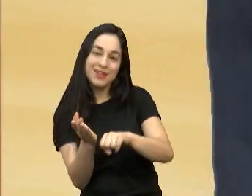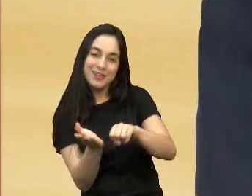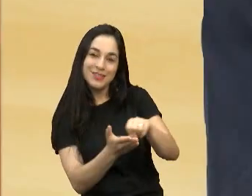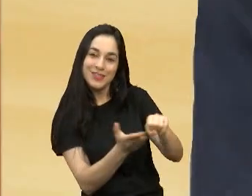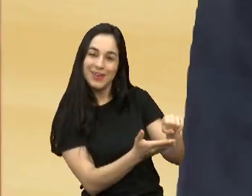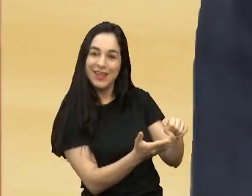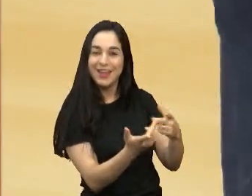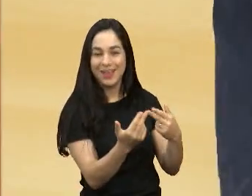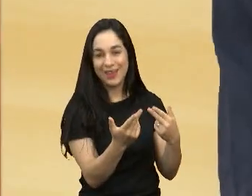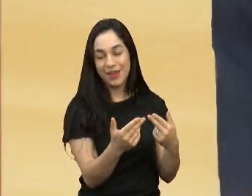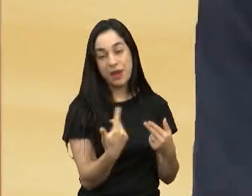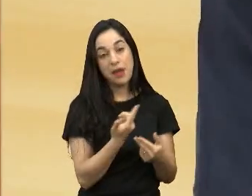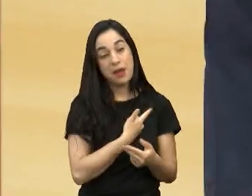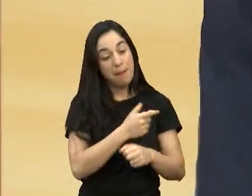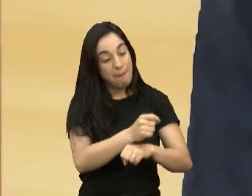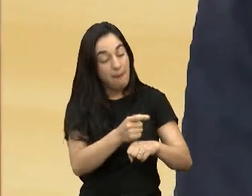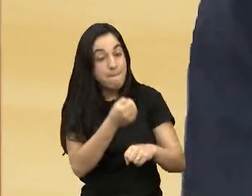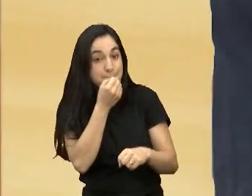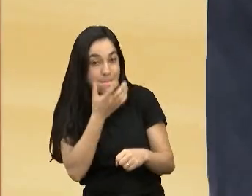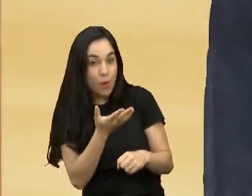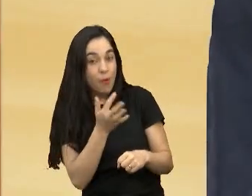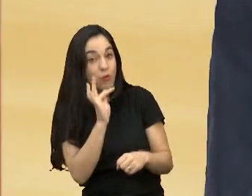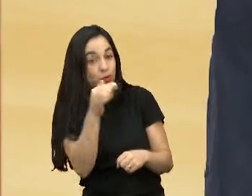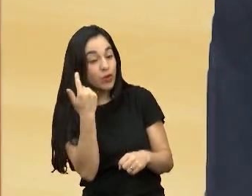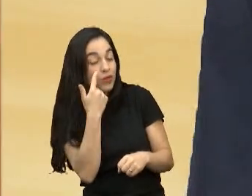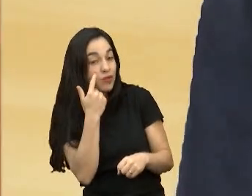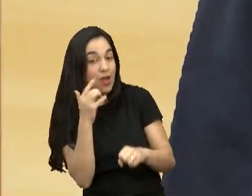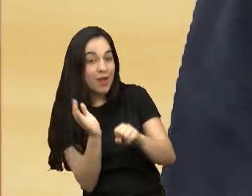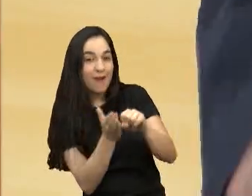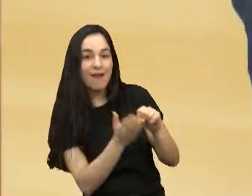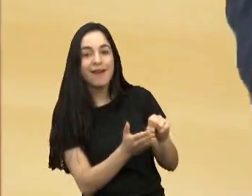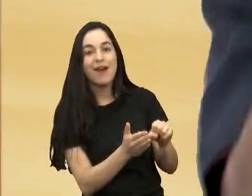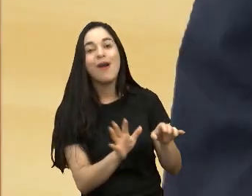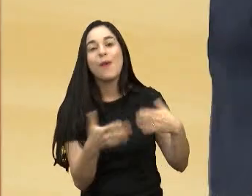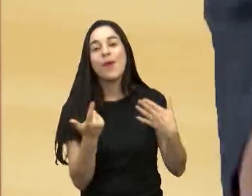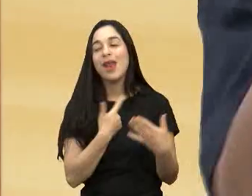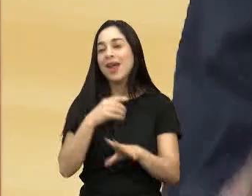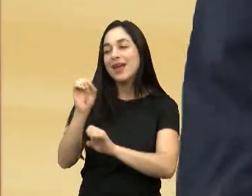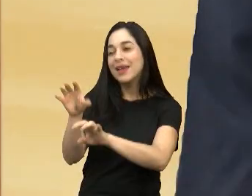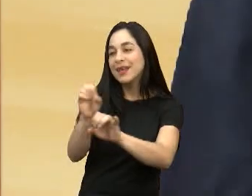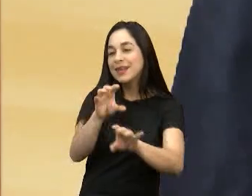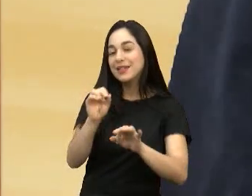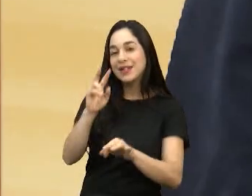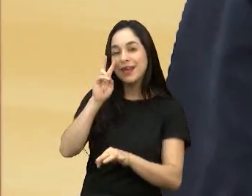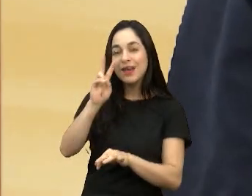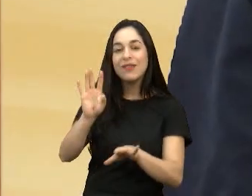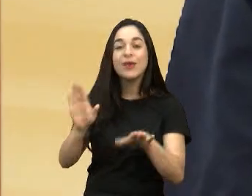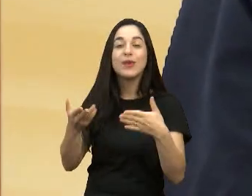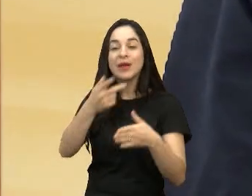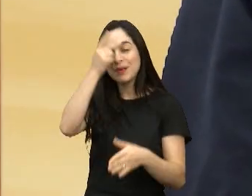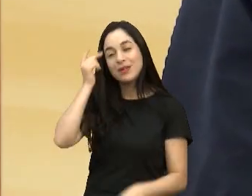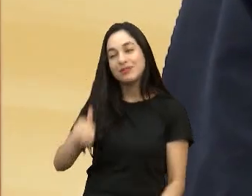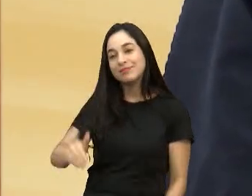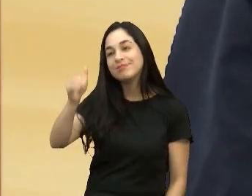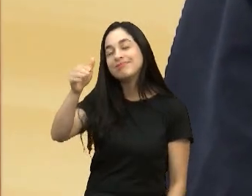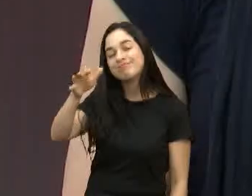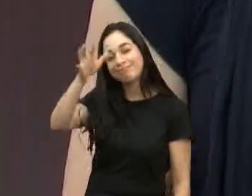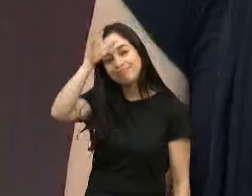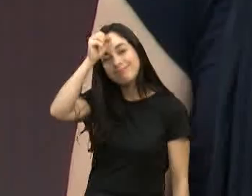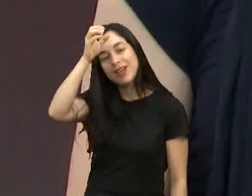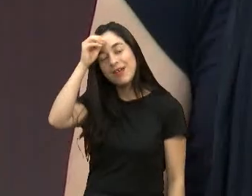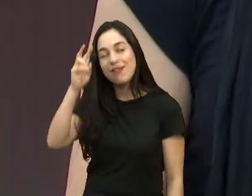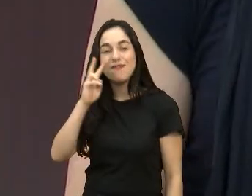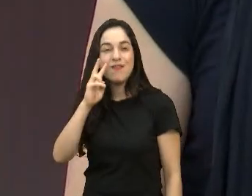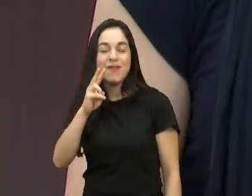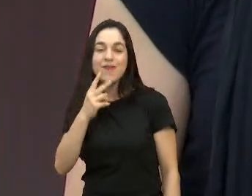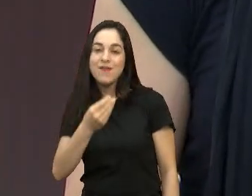se ela foi boa ou foi ruim, né? Foi bem cultivada, quando a gente começa a colher os nossos frutos, né? Isso é gratificante. Eu